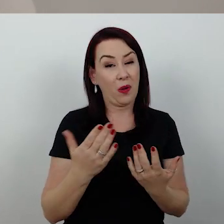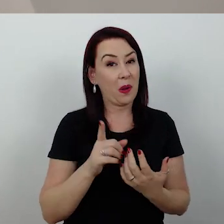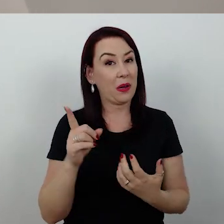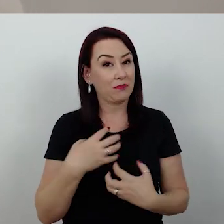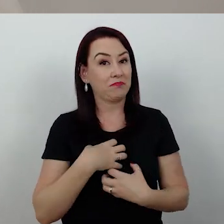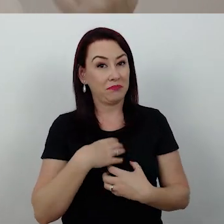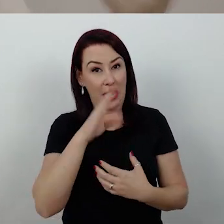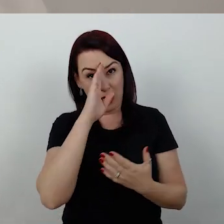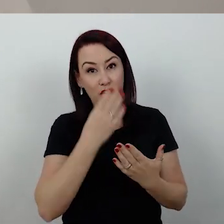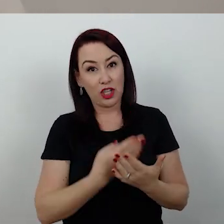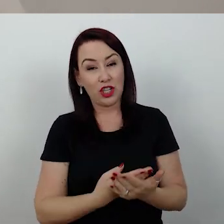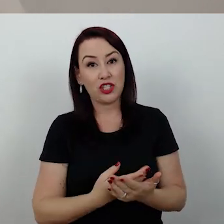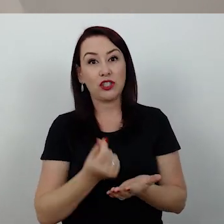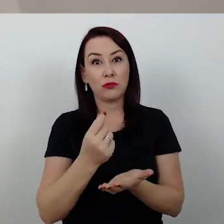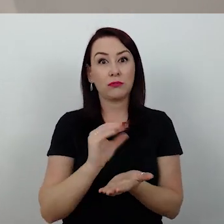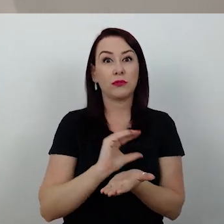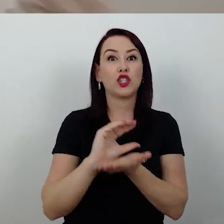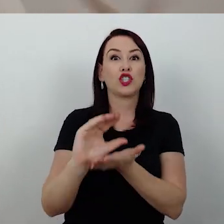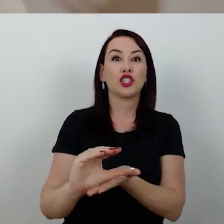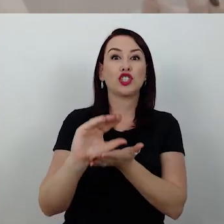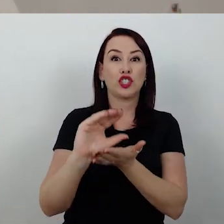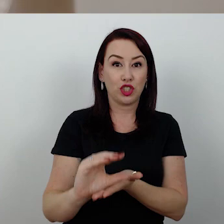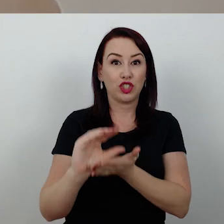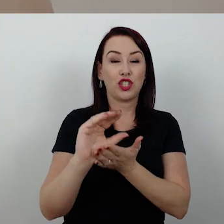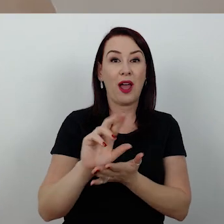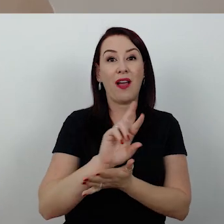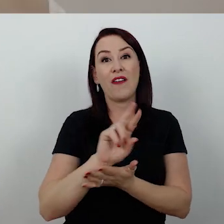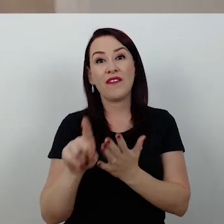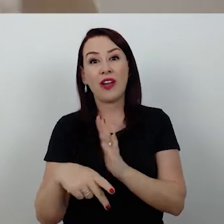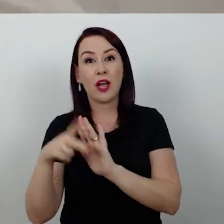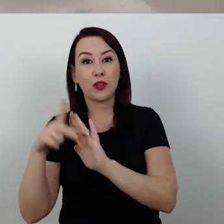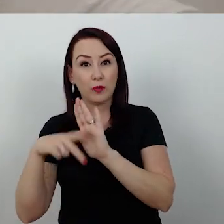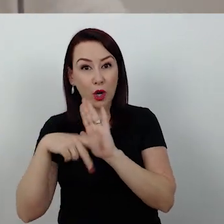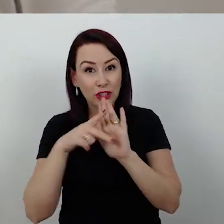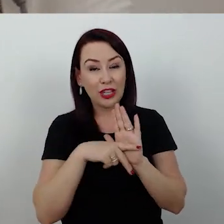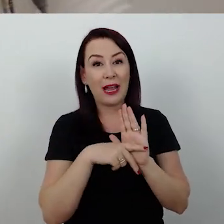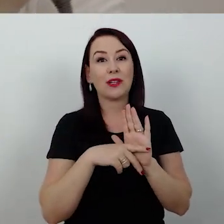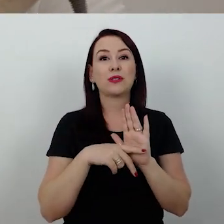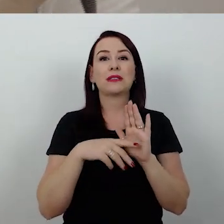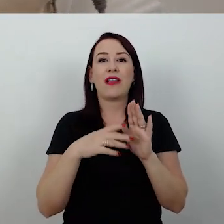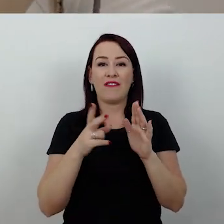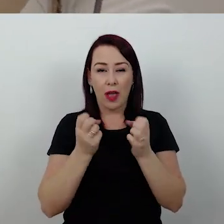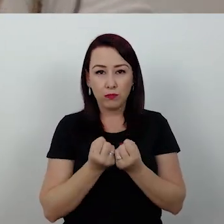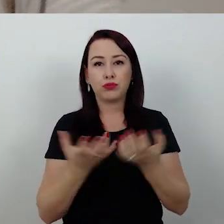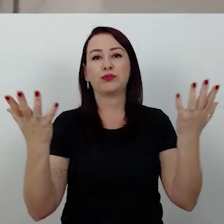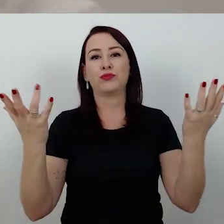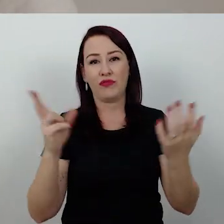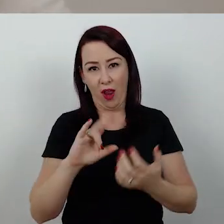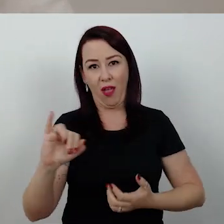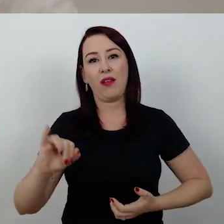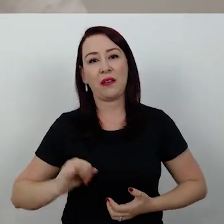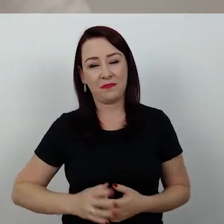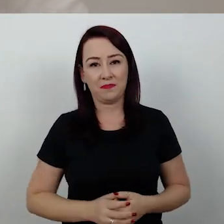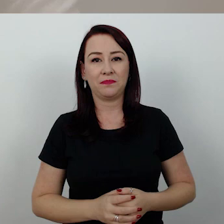que agora, com esse recurso saindo, muitos projetos que estavam represados vão escoar,